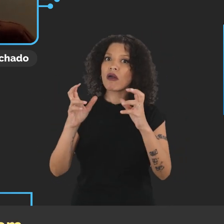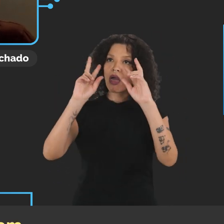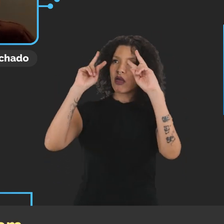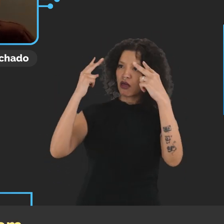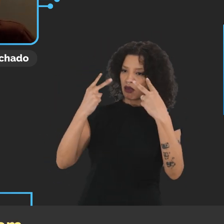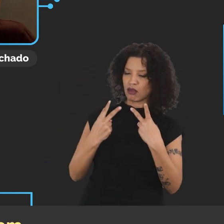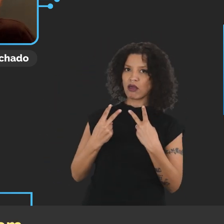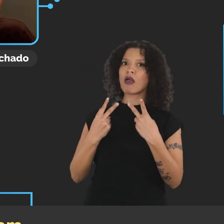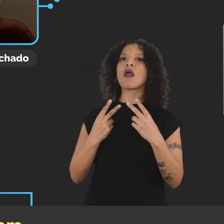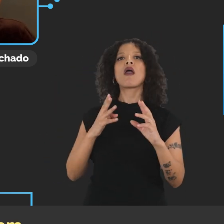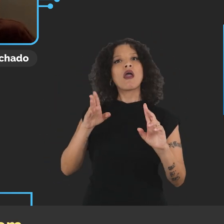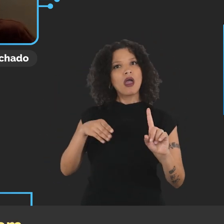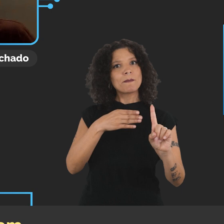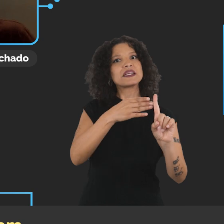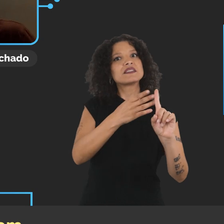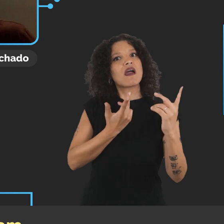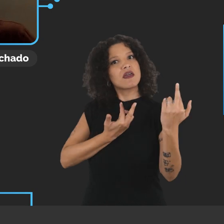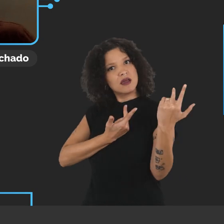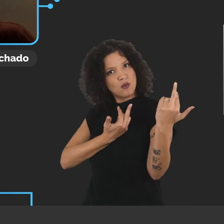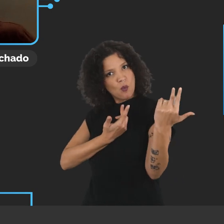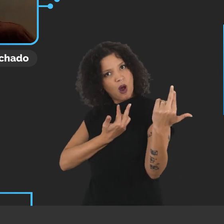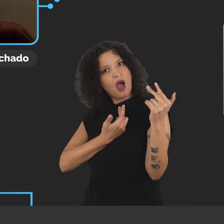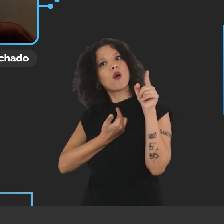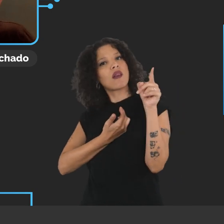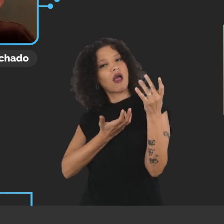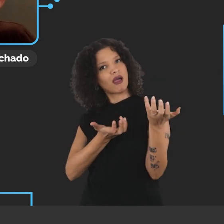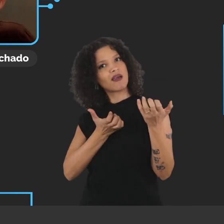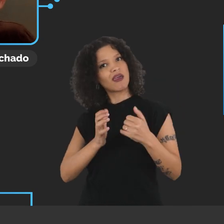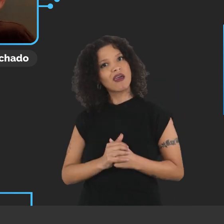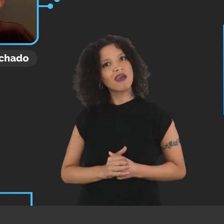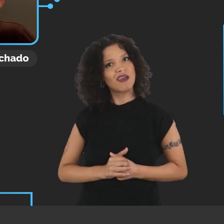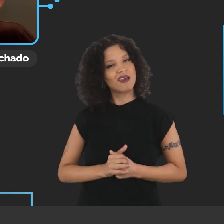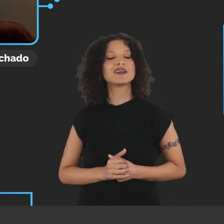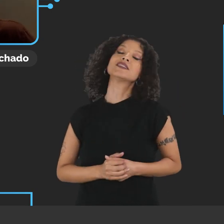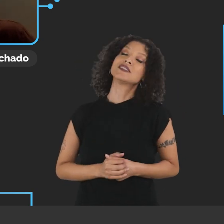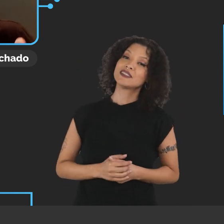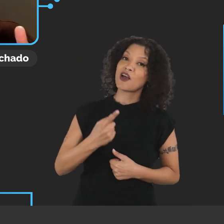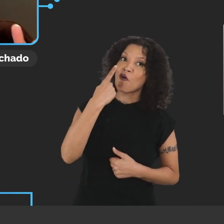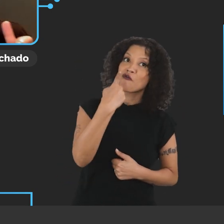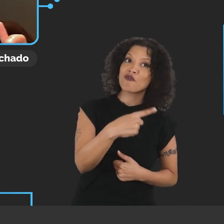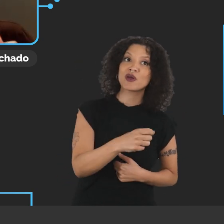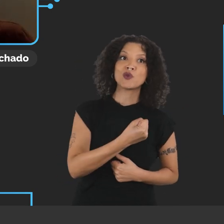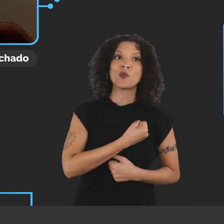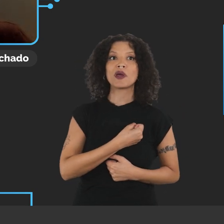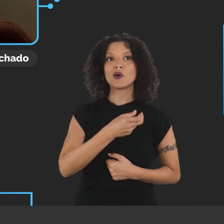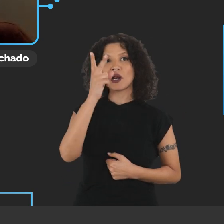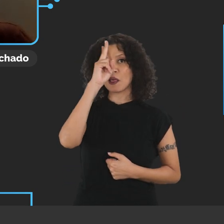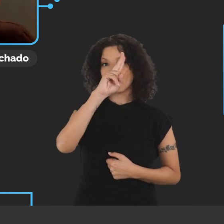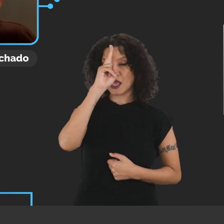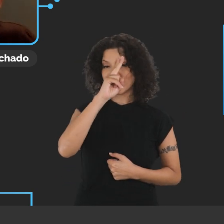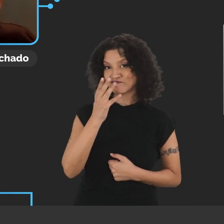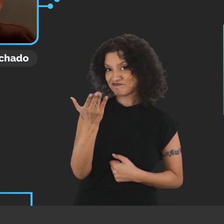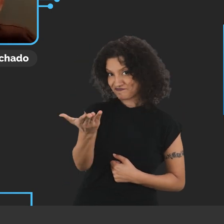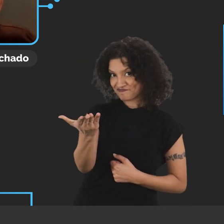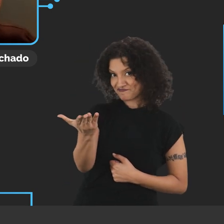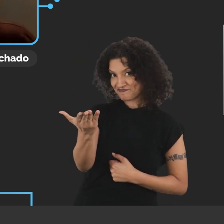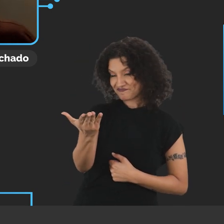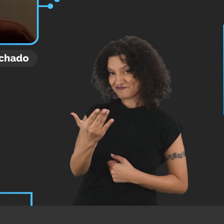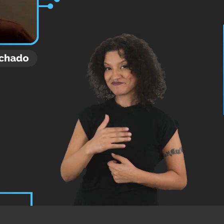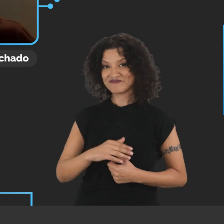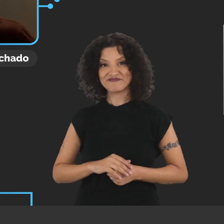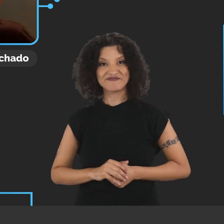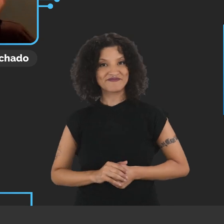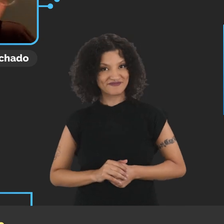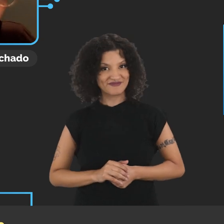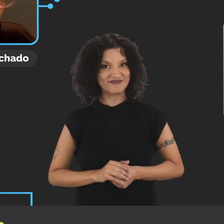aí é de que as pessoas querem se ver representadas, obviamente, né? Quando eu vi esse número, eu lembrei desta